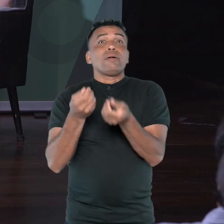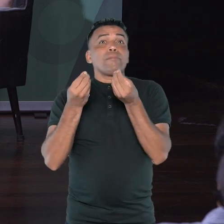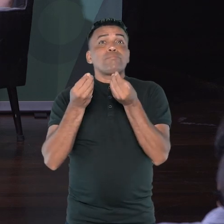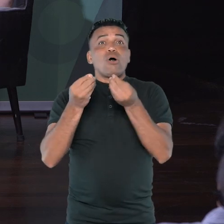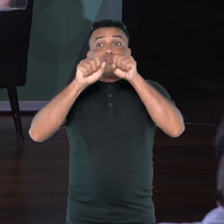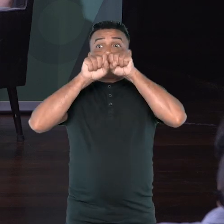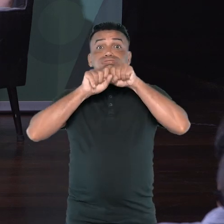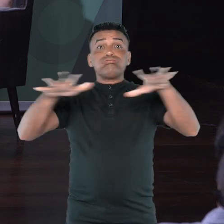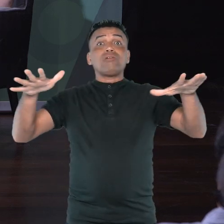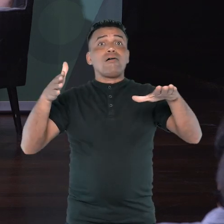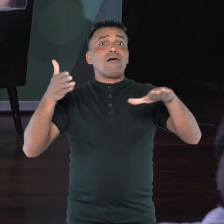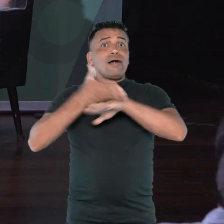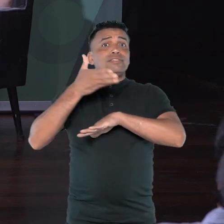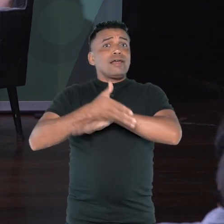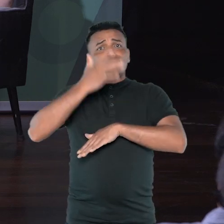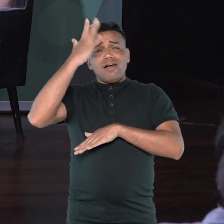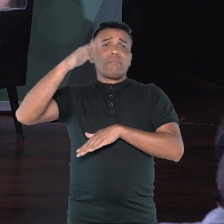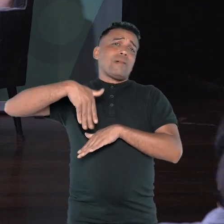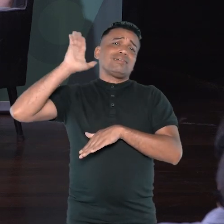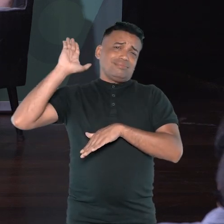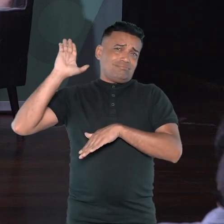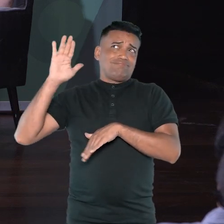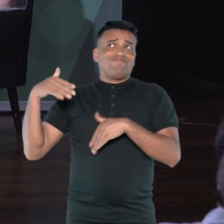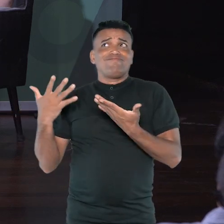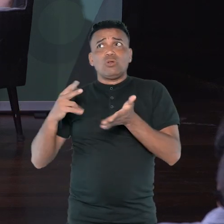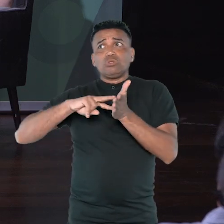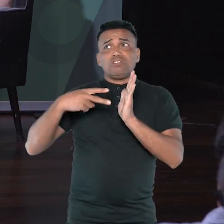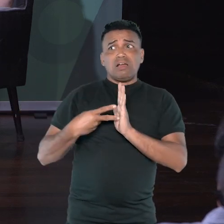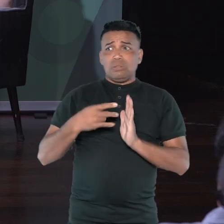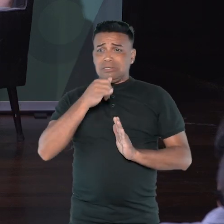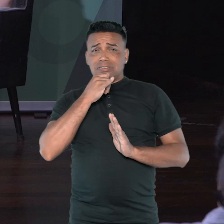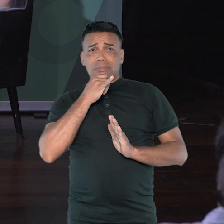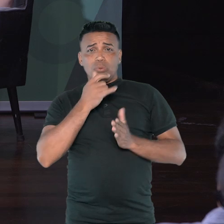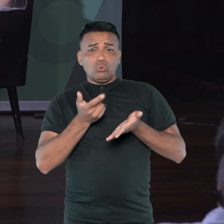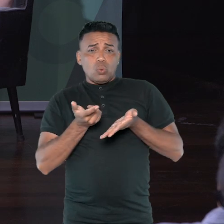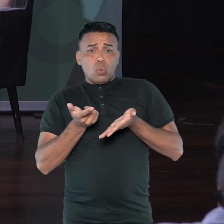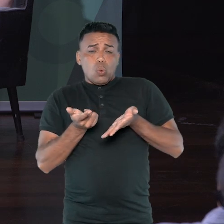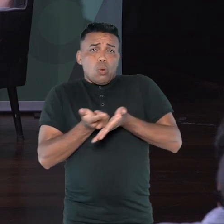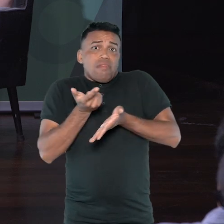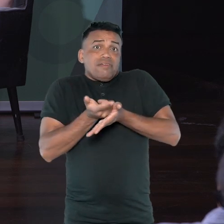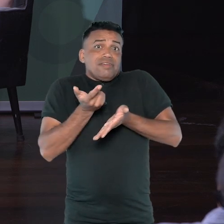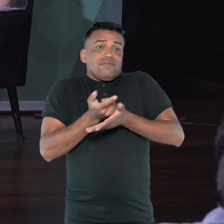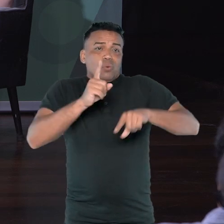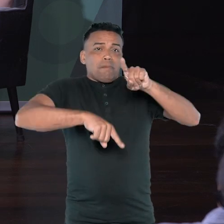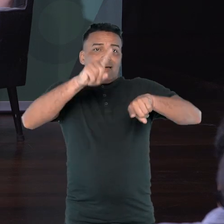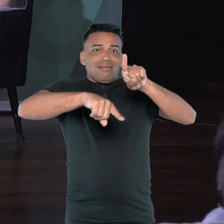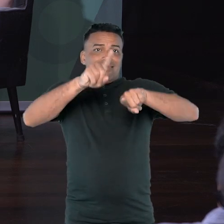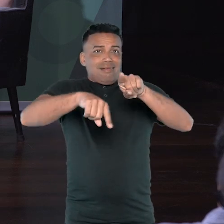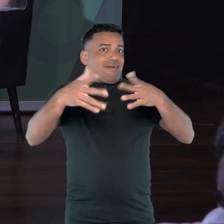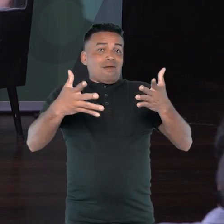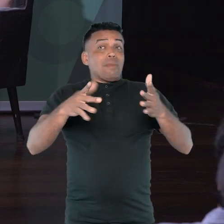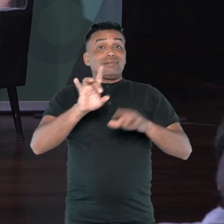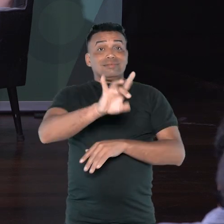possa ser mais acessível, não no sentido do livro, né, da materialidade, mas